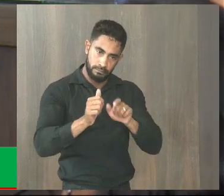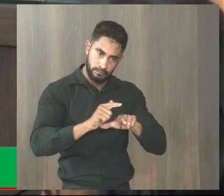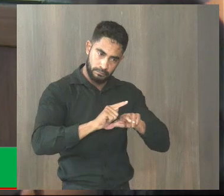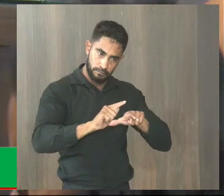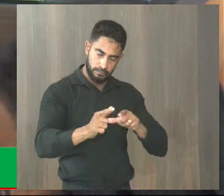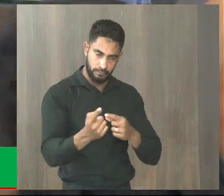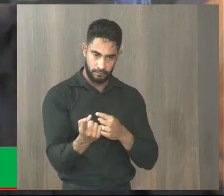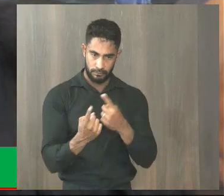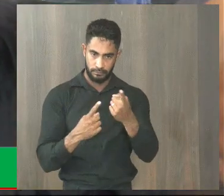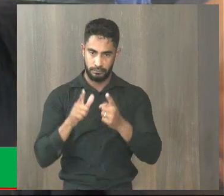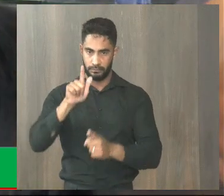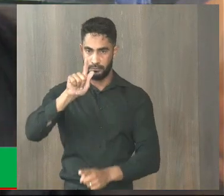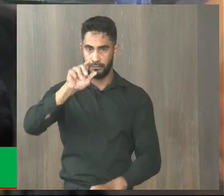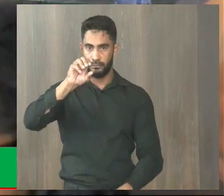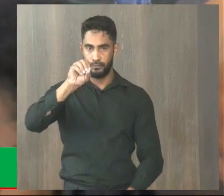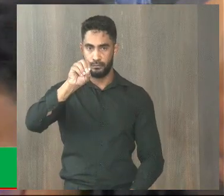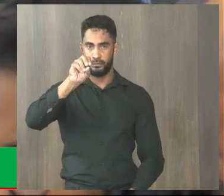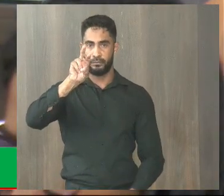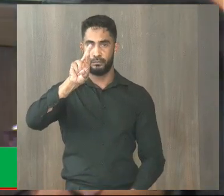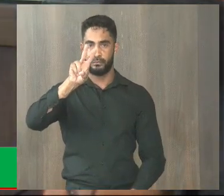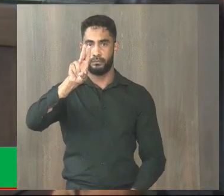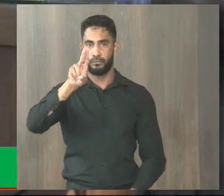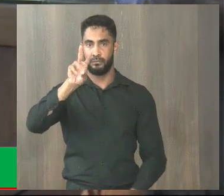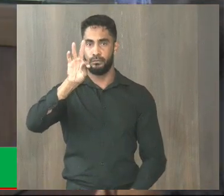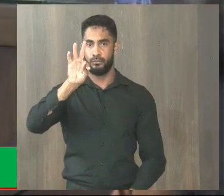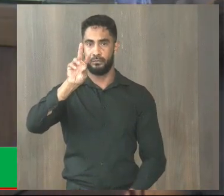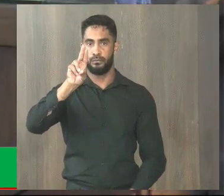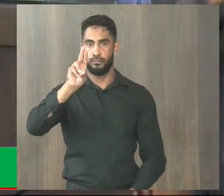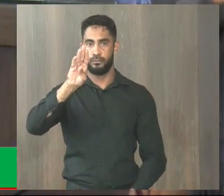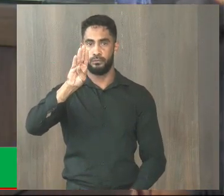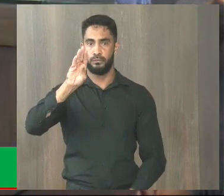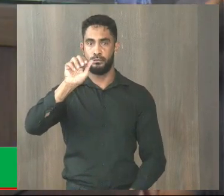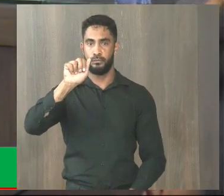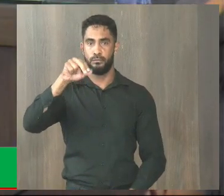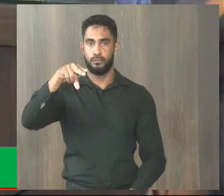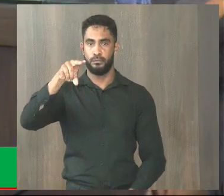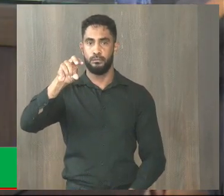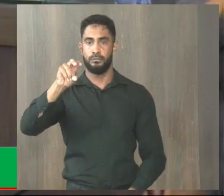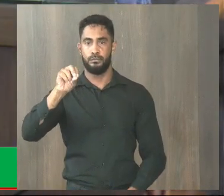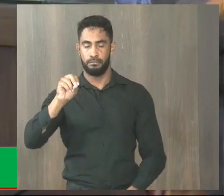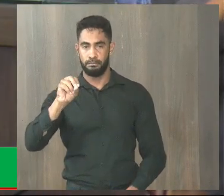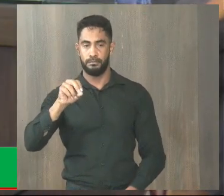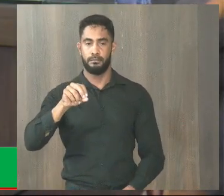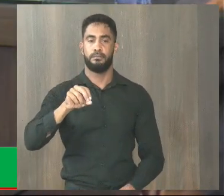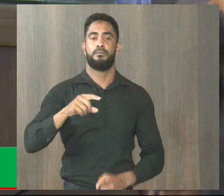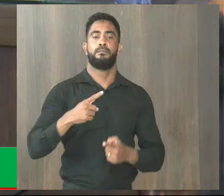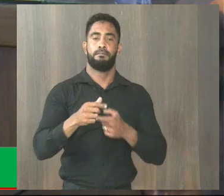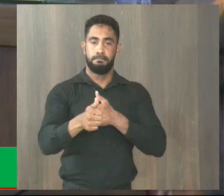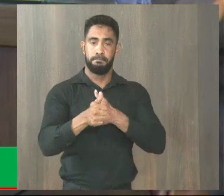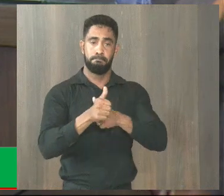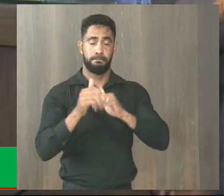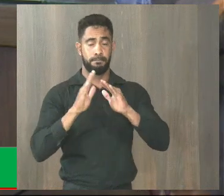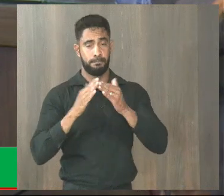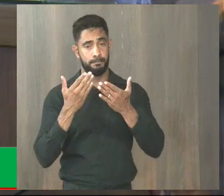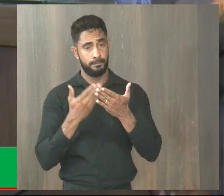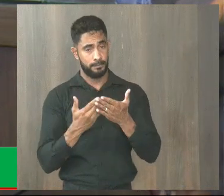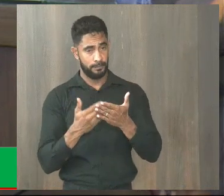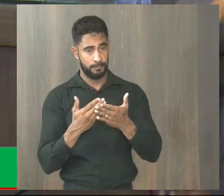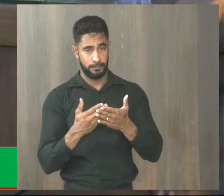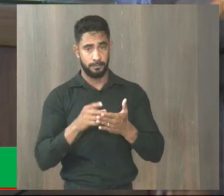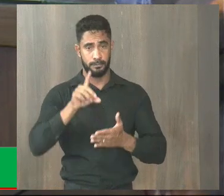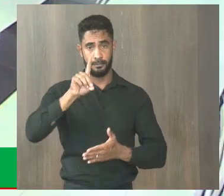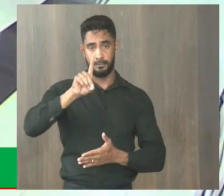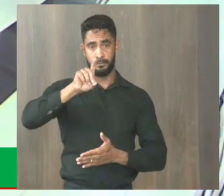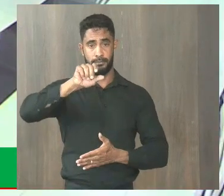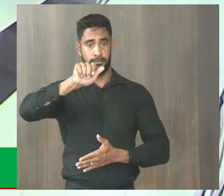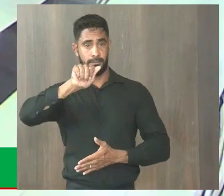dos Grutubanos, no trecho que dá acesso à Escola Municipal Dalva dos Anjos, aos alunos que residem no bairro Jardim Imperial.